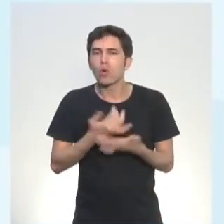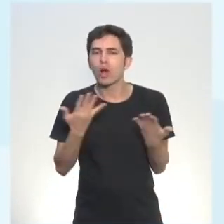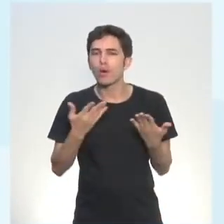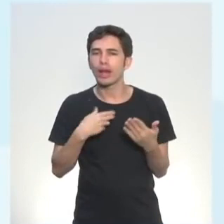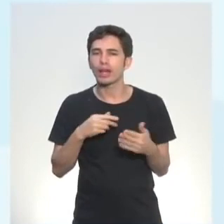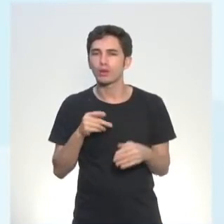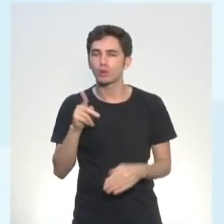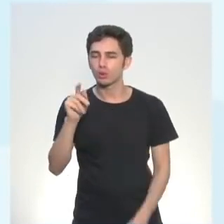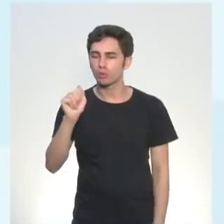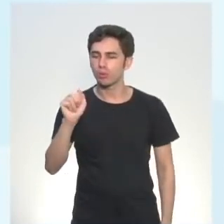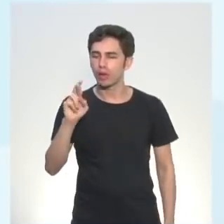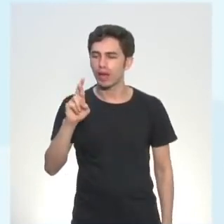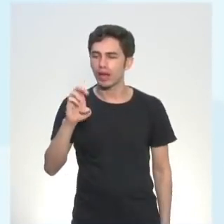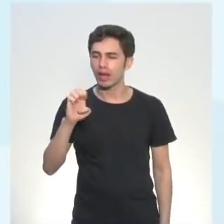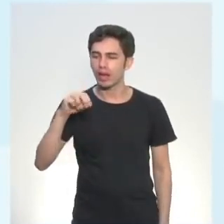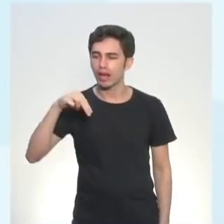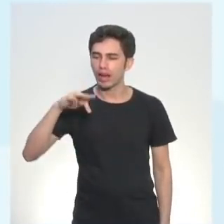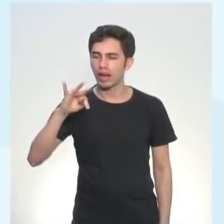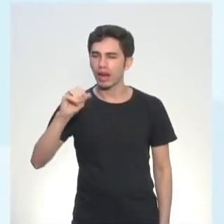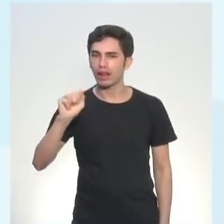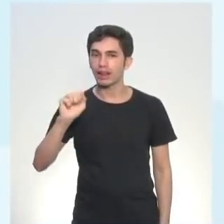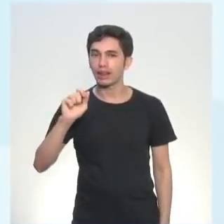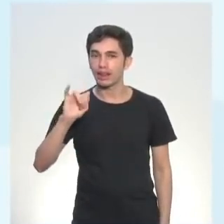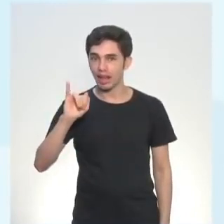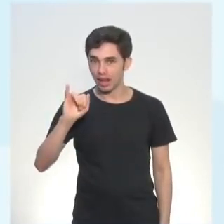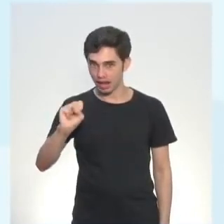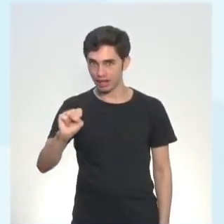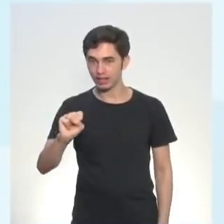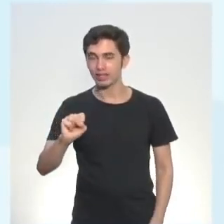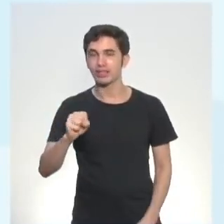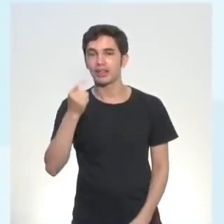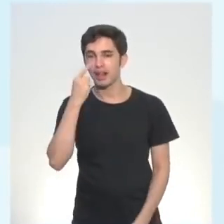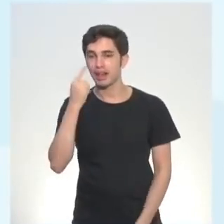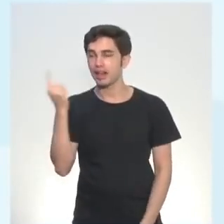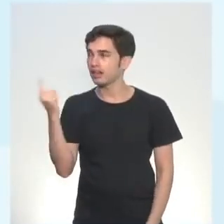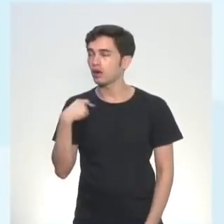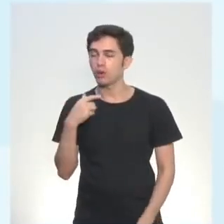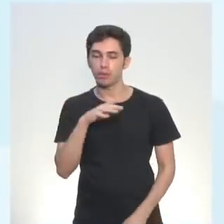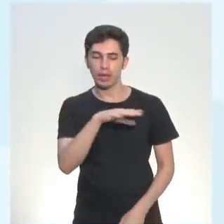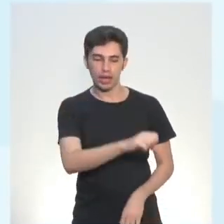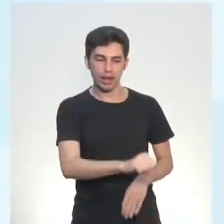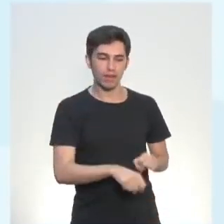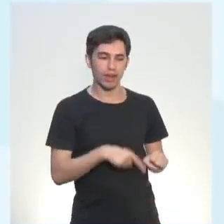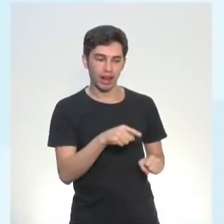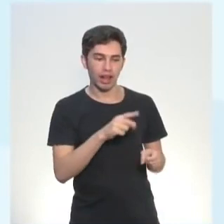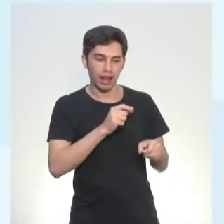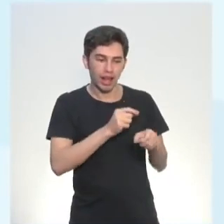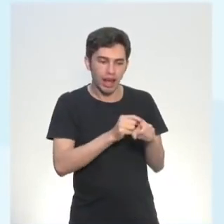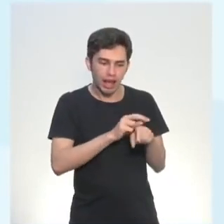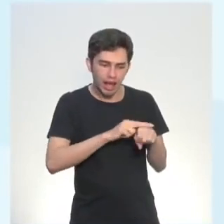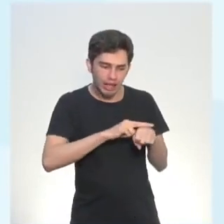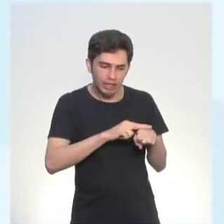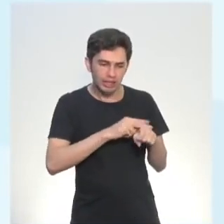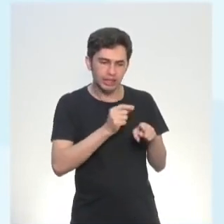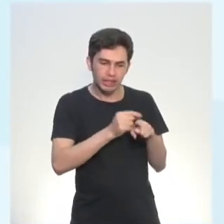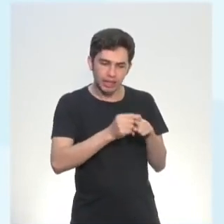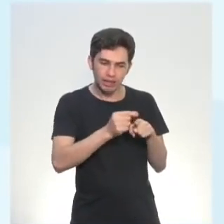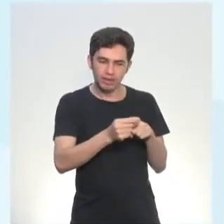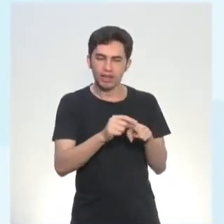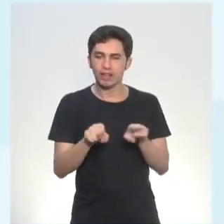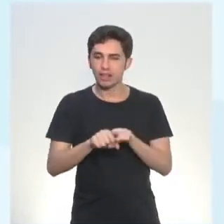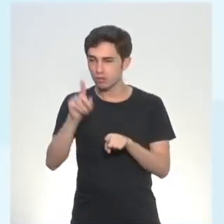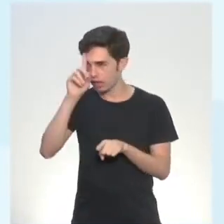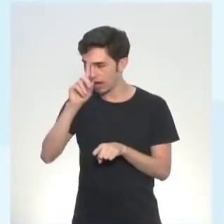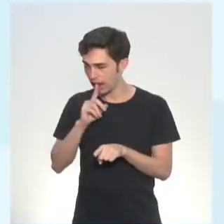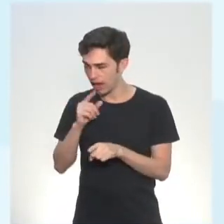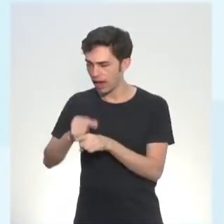pegava lá as ervilhas, cultivava essas ervilhas durante muitos anos, né? Durante muito tempo, para a geração de muitos descendentes. E